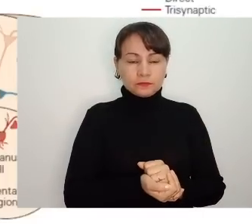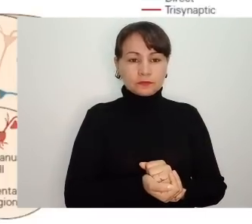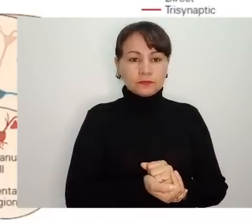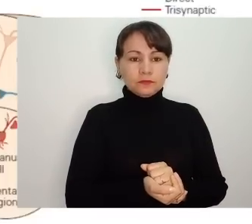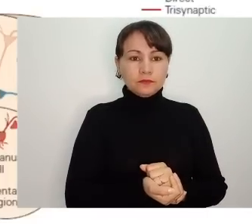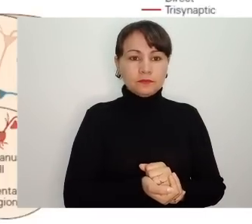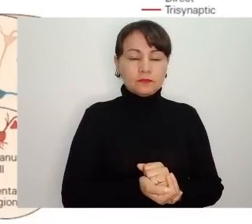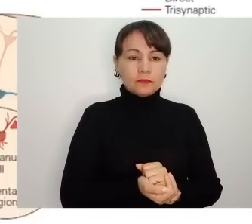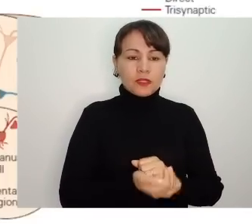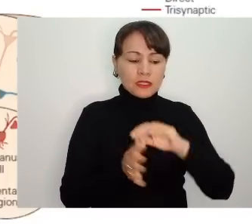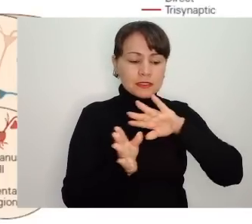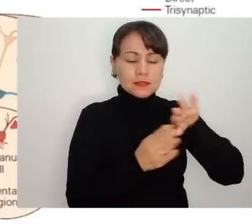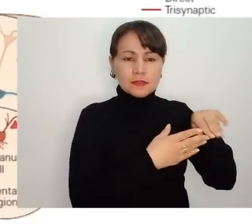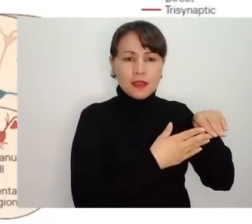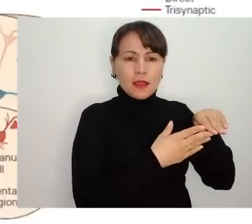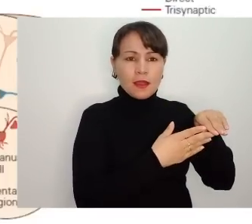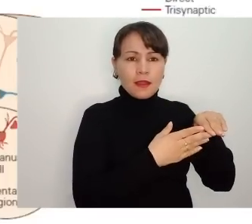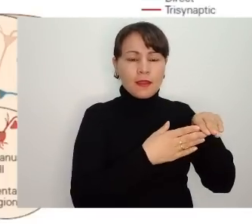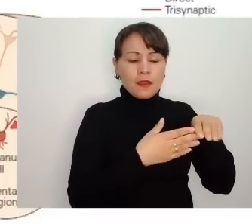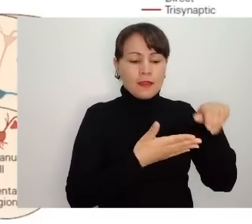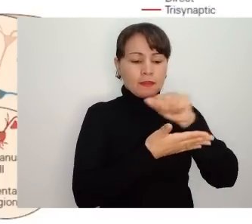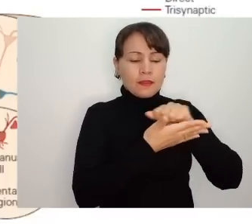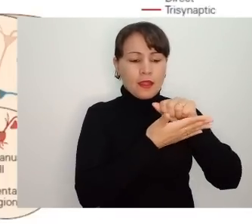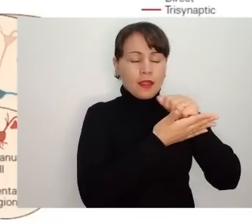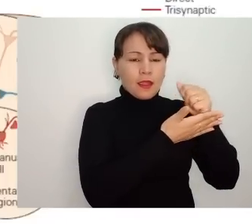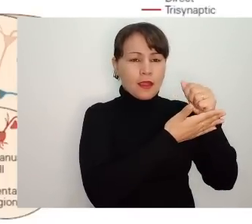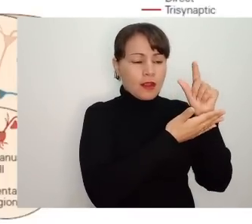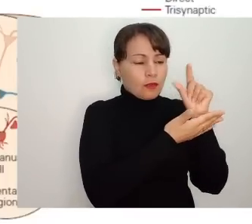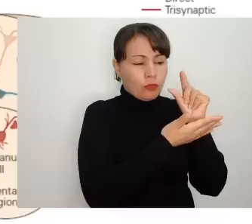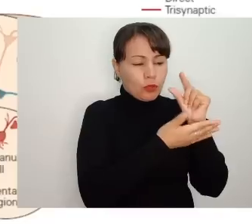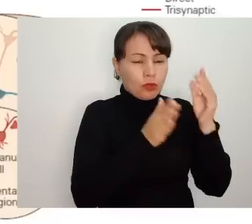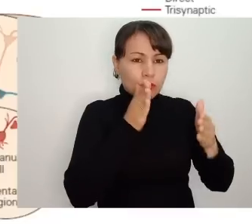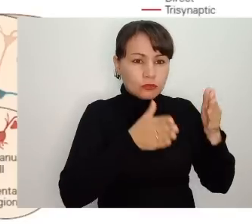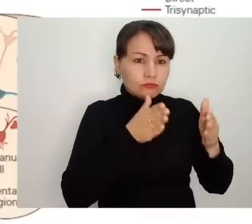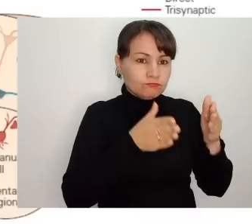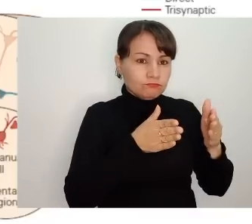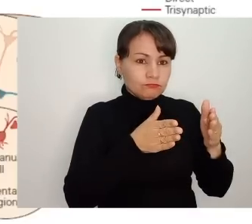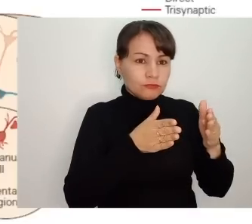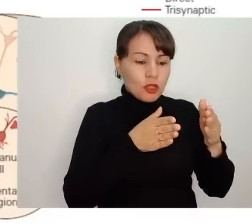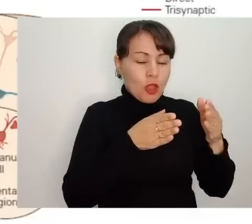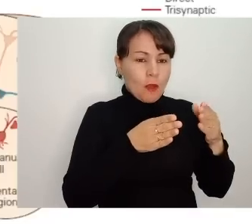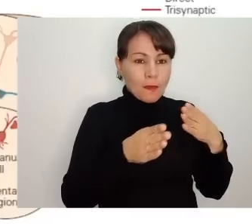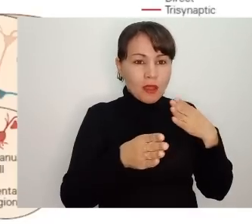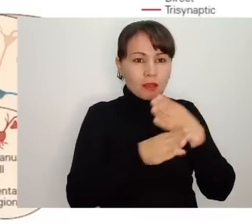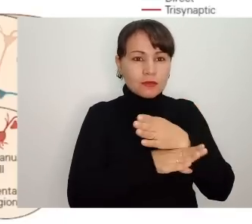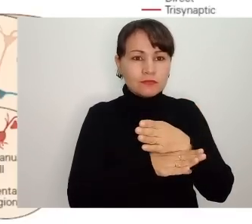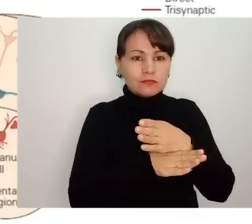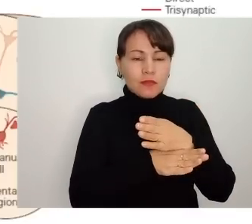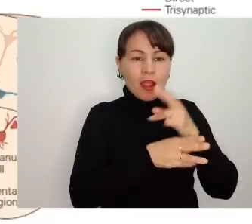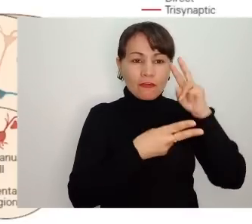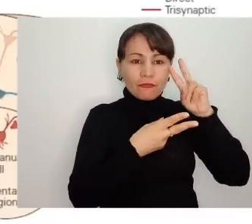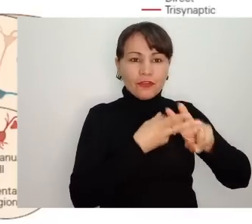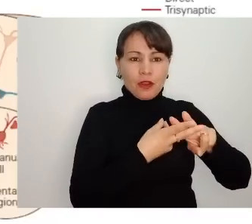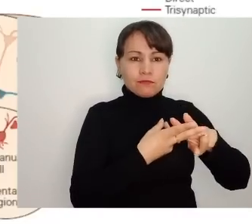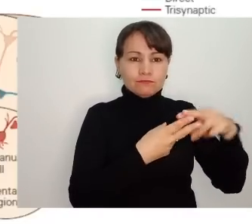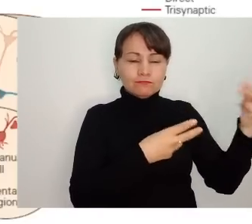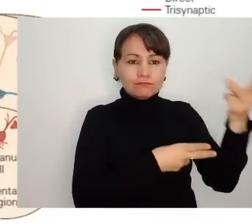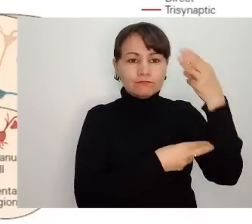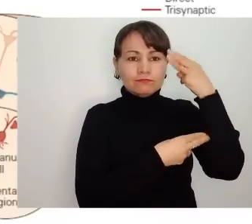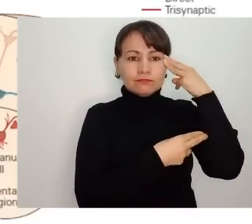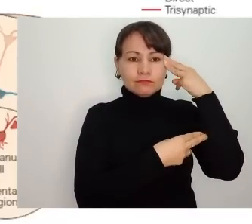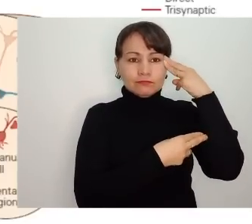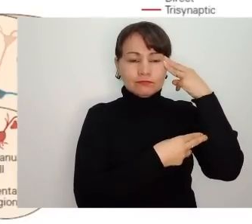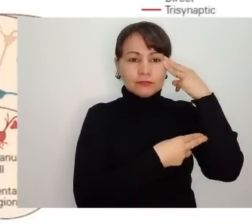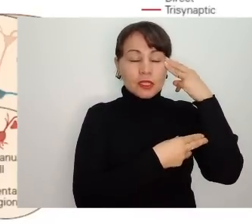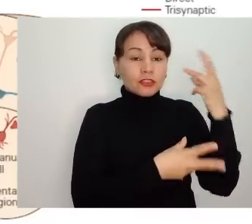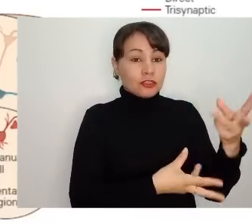definitivamente armazenado, saia da região provisória para entrar numa região definitiva. Então, a